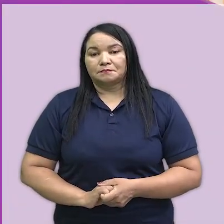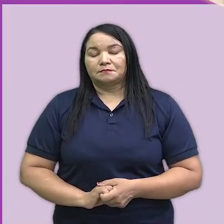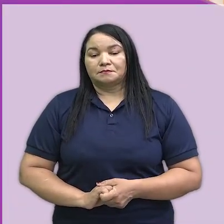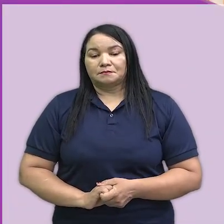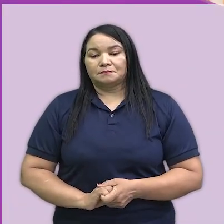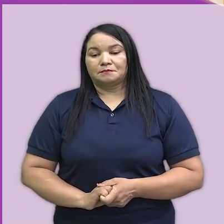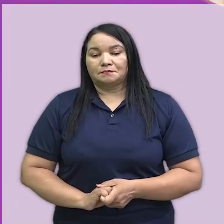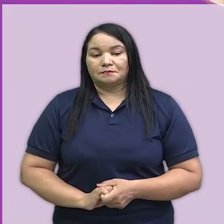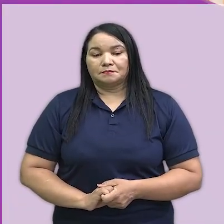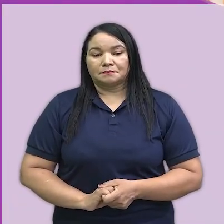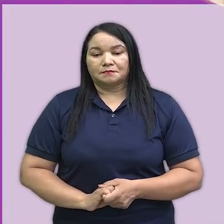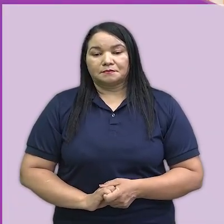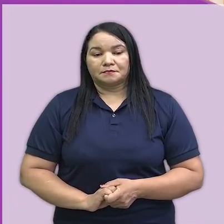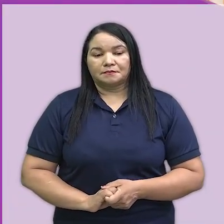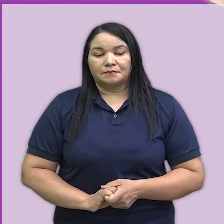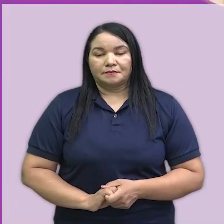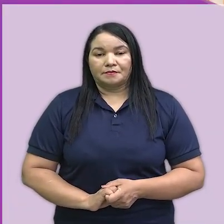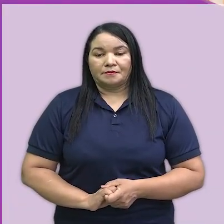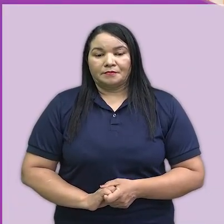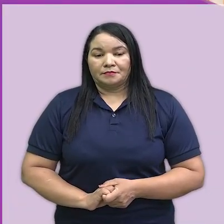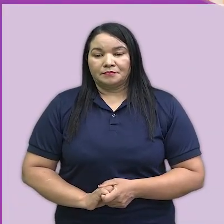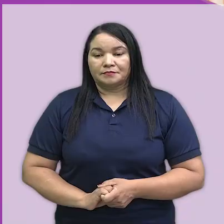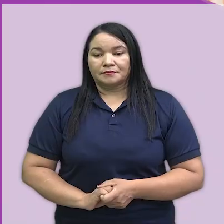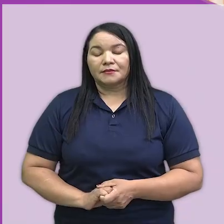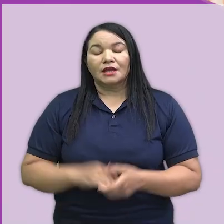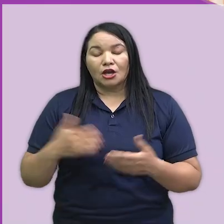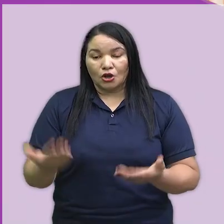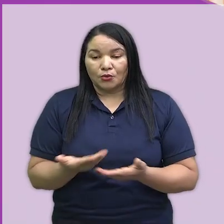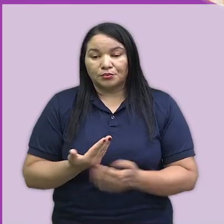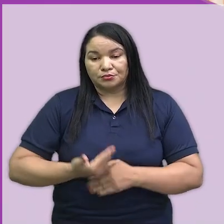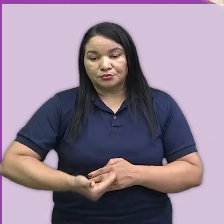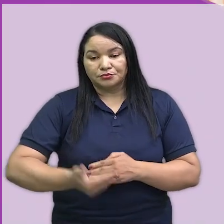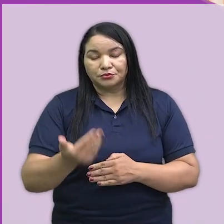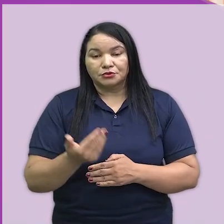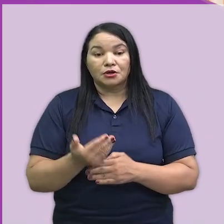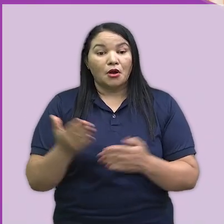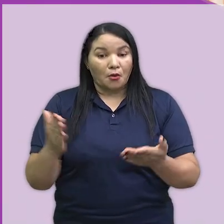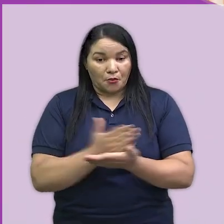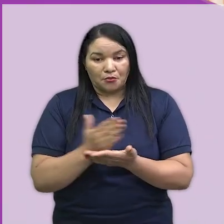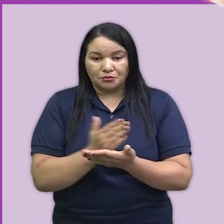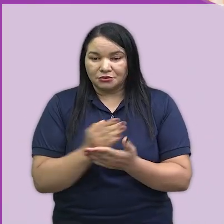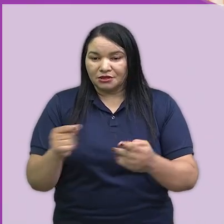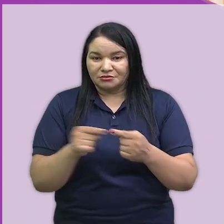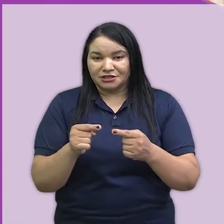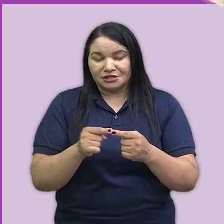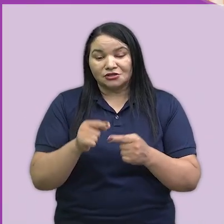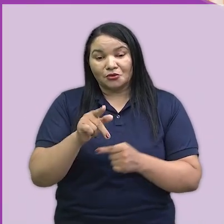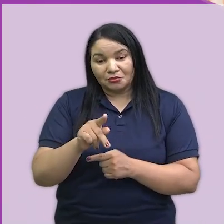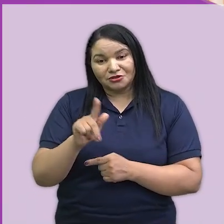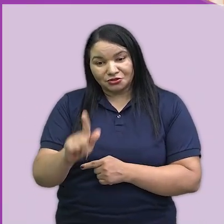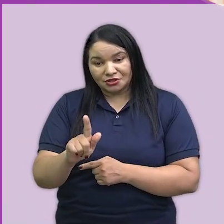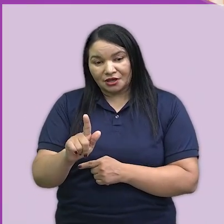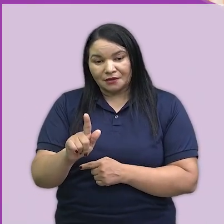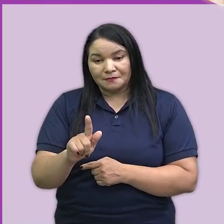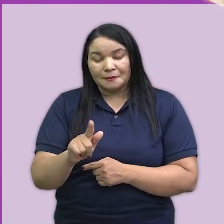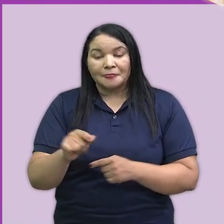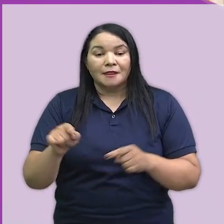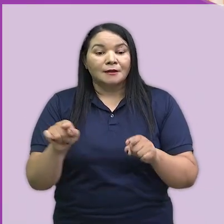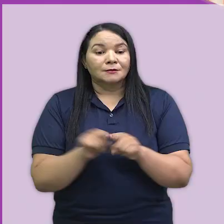Sim, muito bem. Então você viu aí algumas aplicações da PG, né?